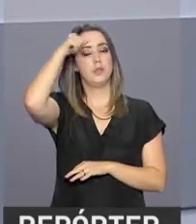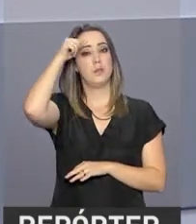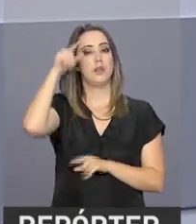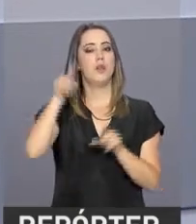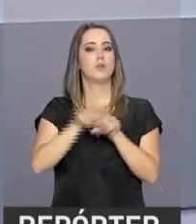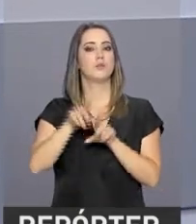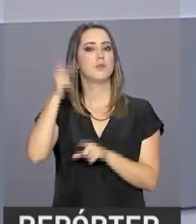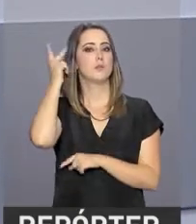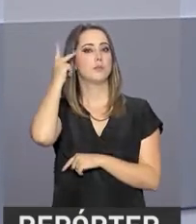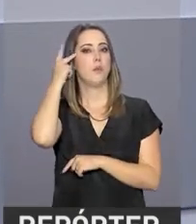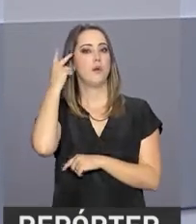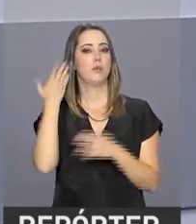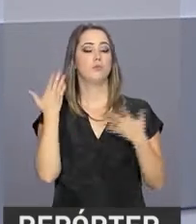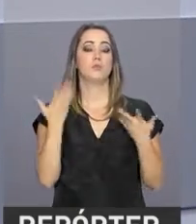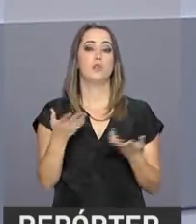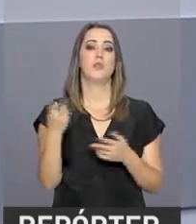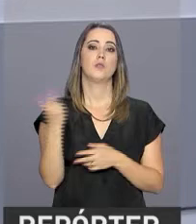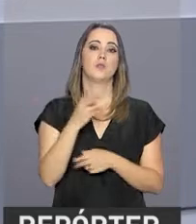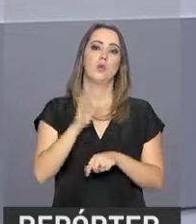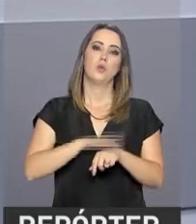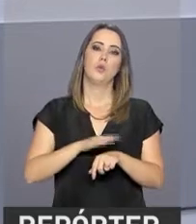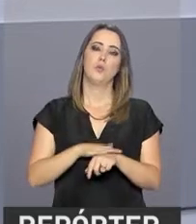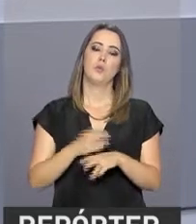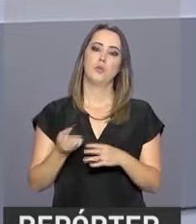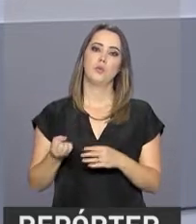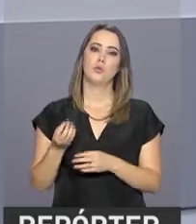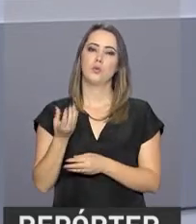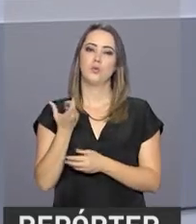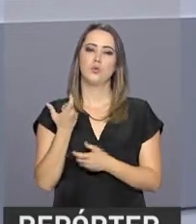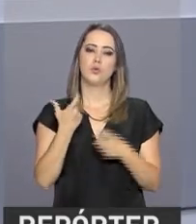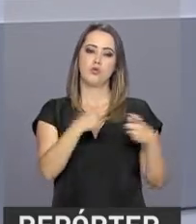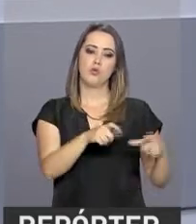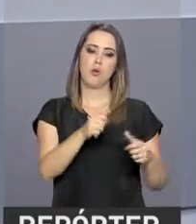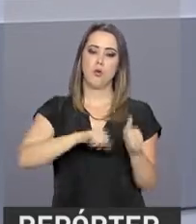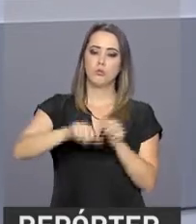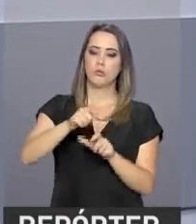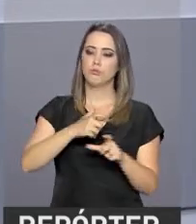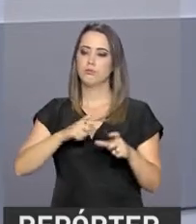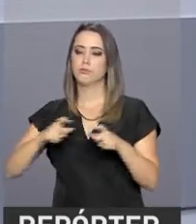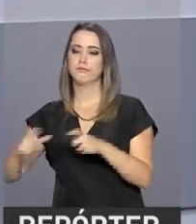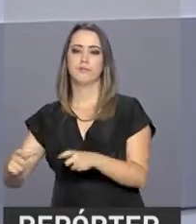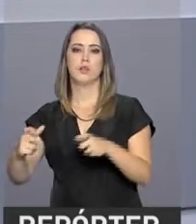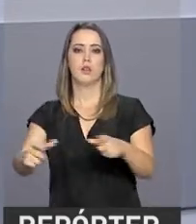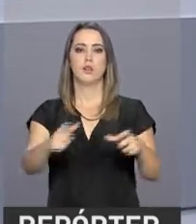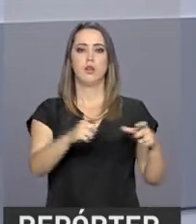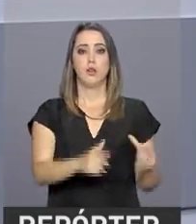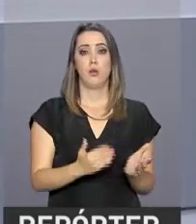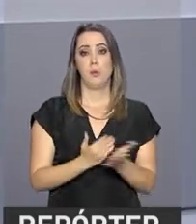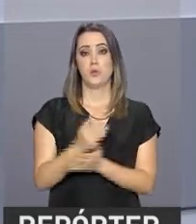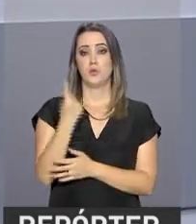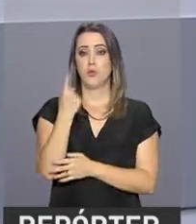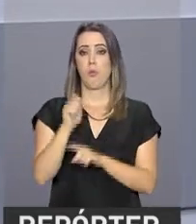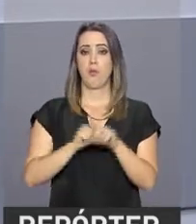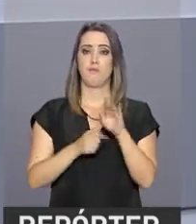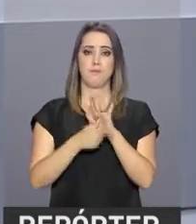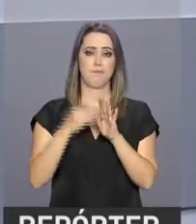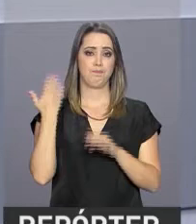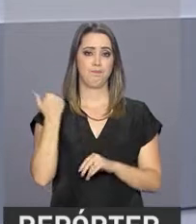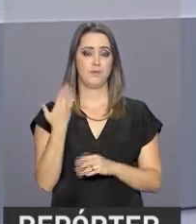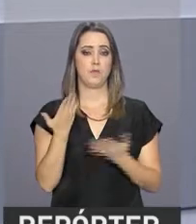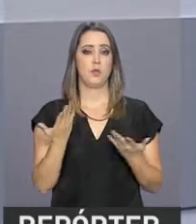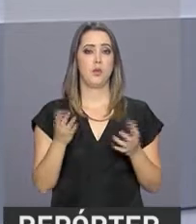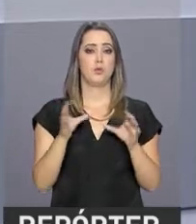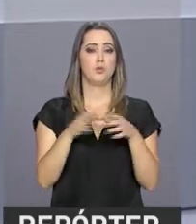é a segunda fase do processo de interiorização dos imigrantes que começou há um mês de acordo com a casa civil da presidência